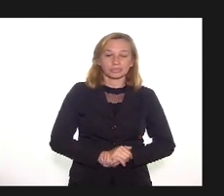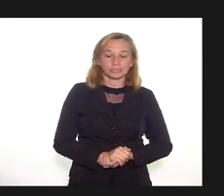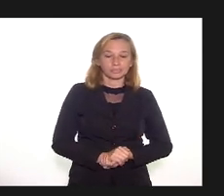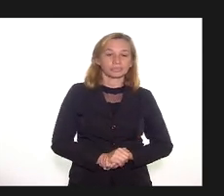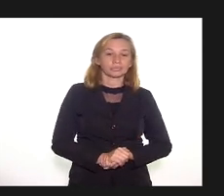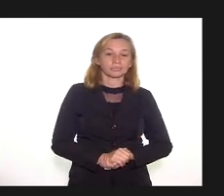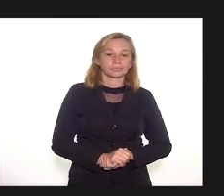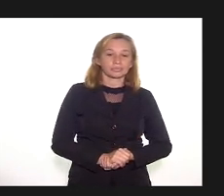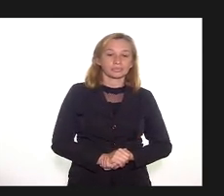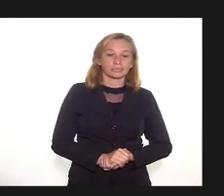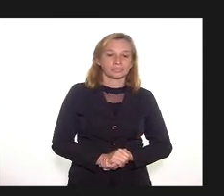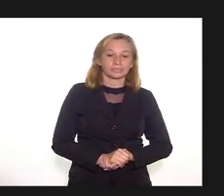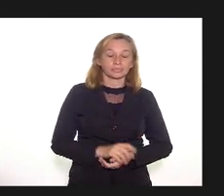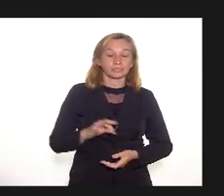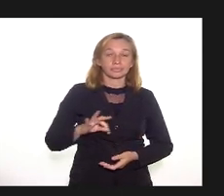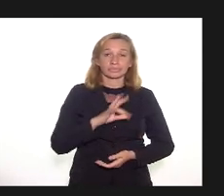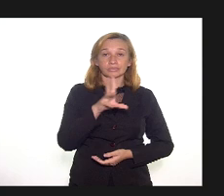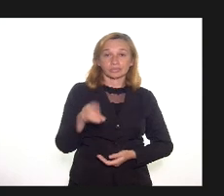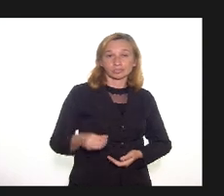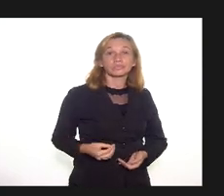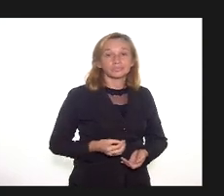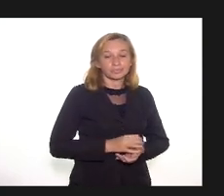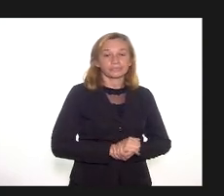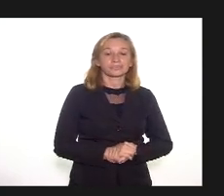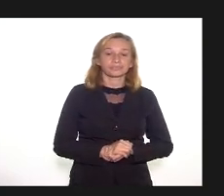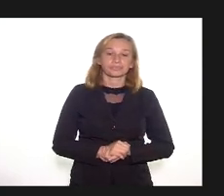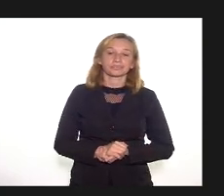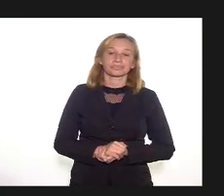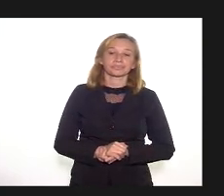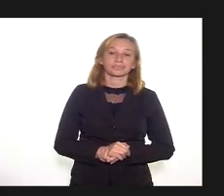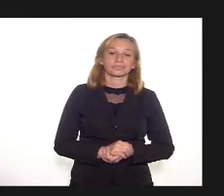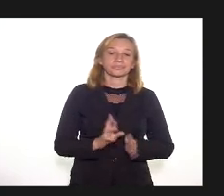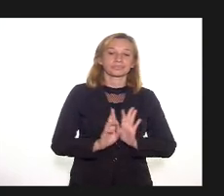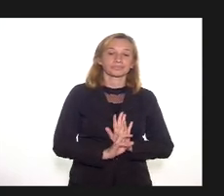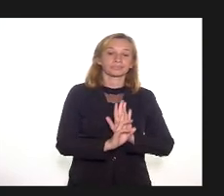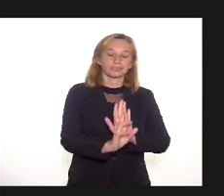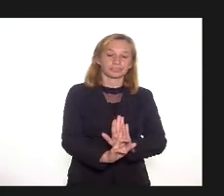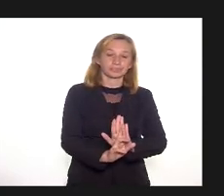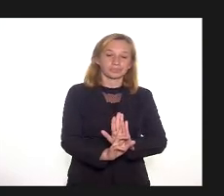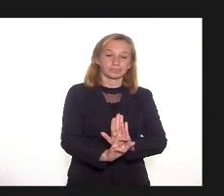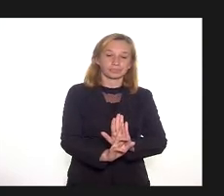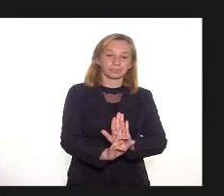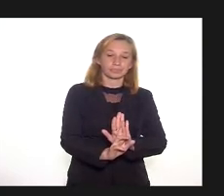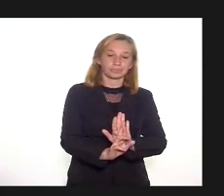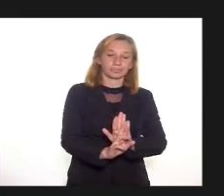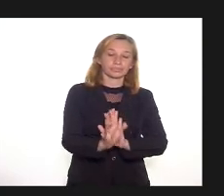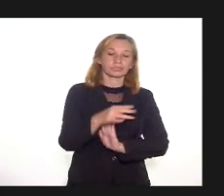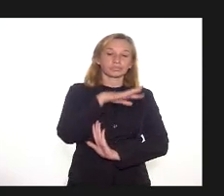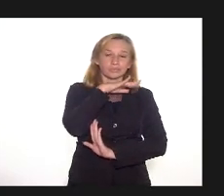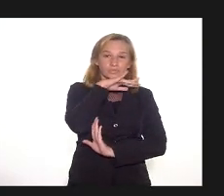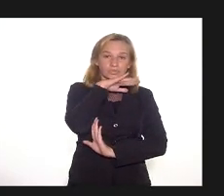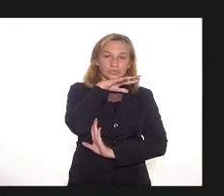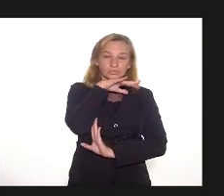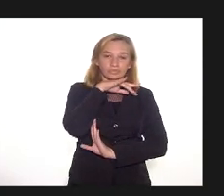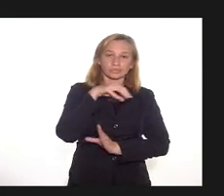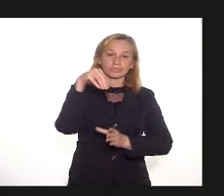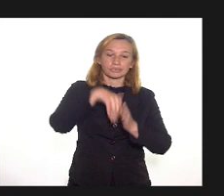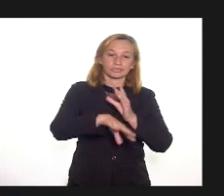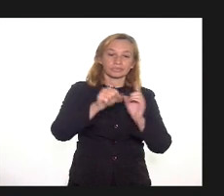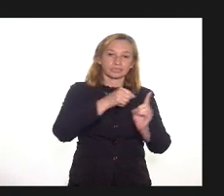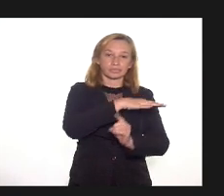combate a tudo aquilo que representa de negativo da nossa sociedade